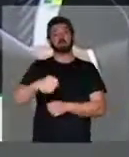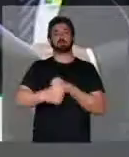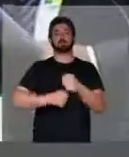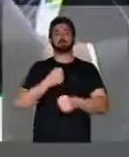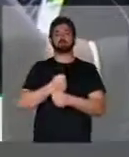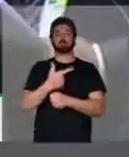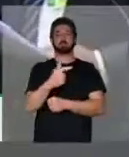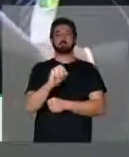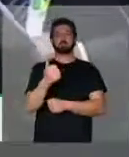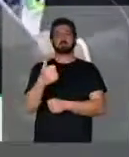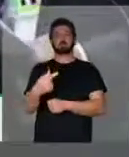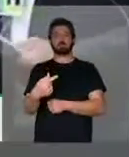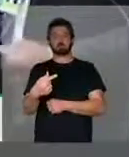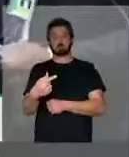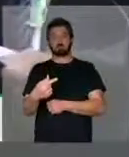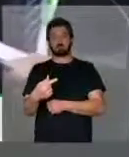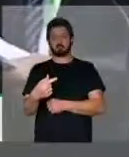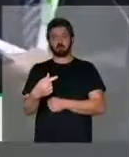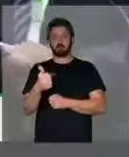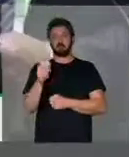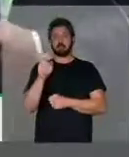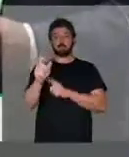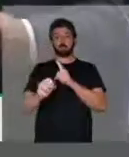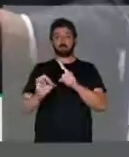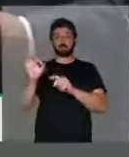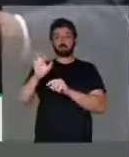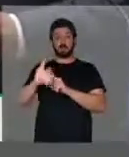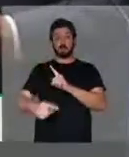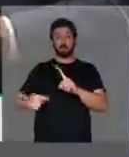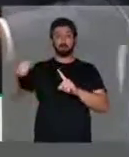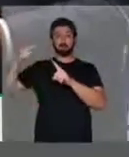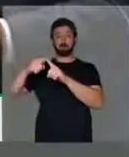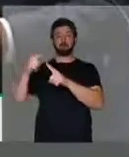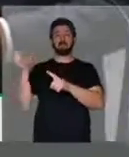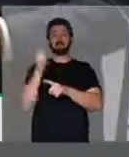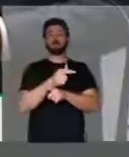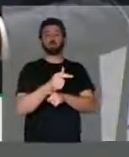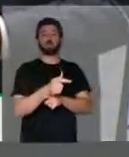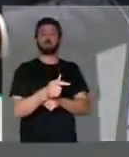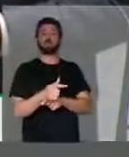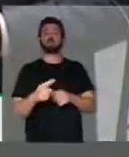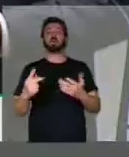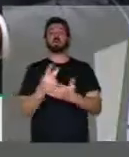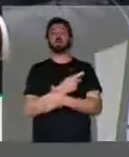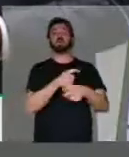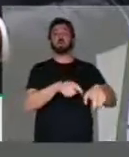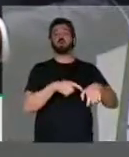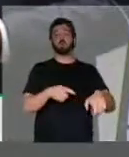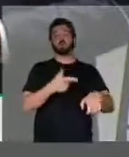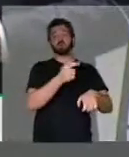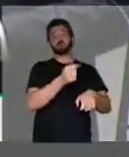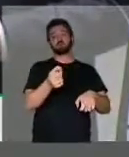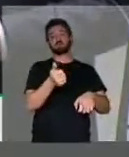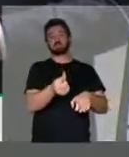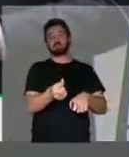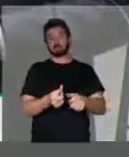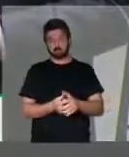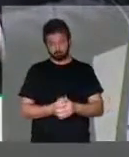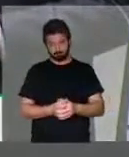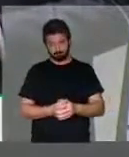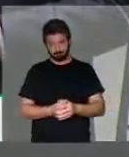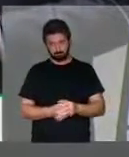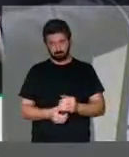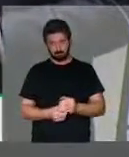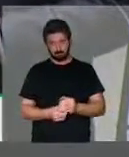2017. 15% a mais do que os assassinados no campo em 2016.